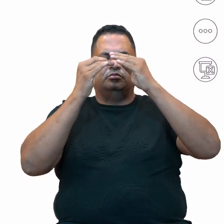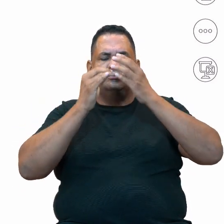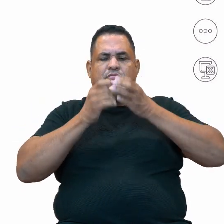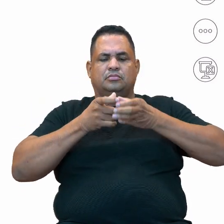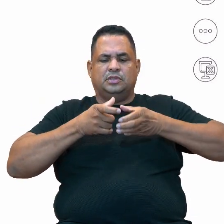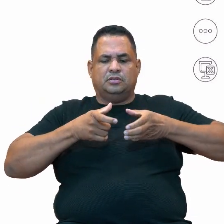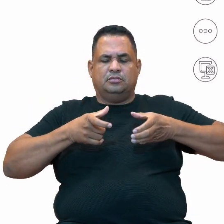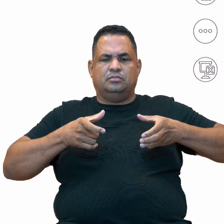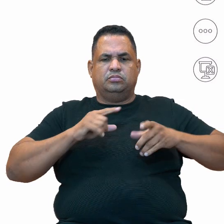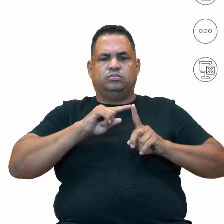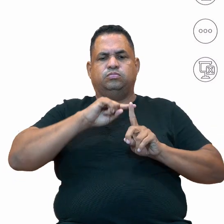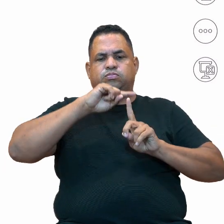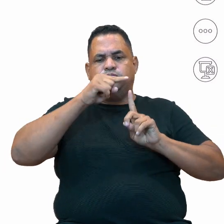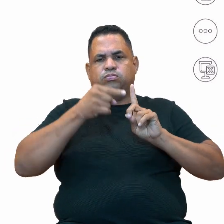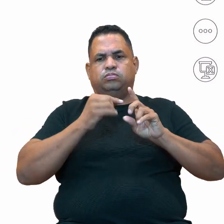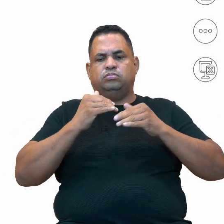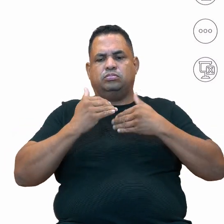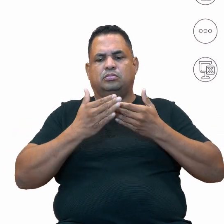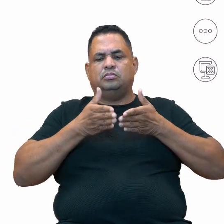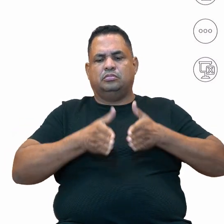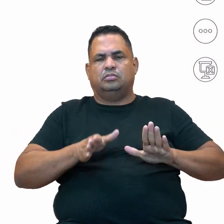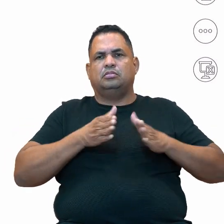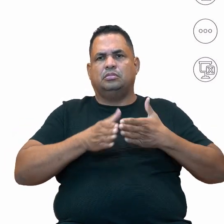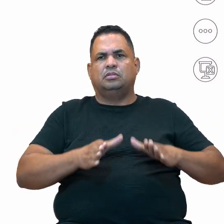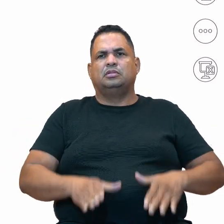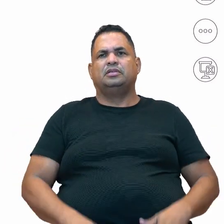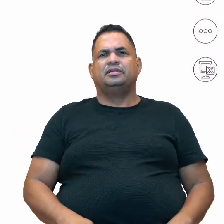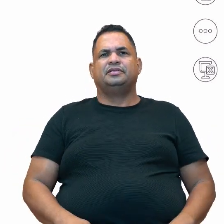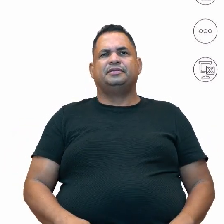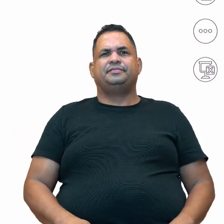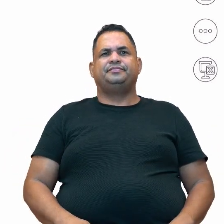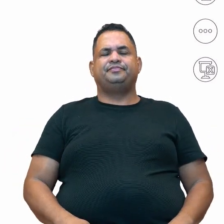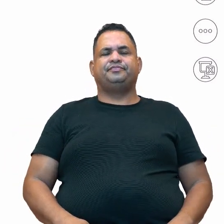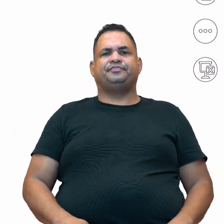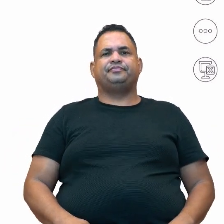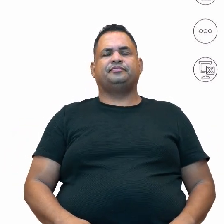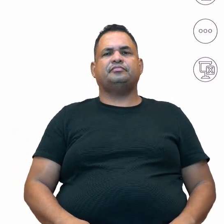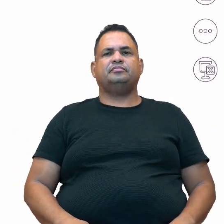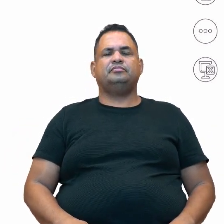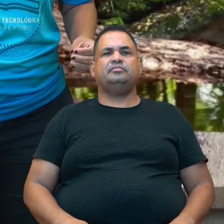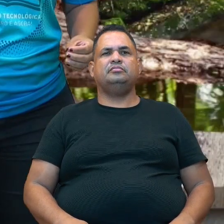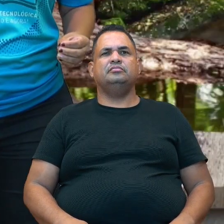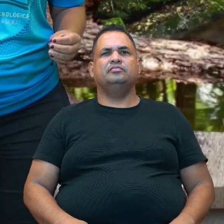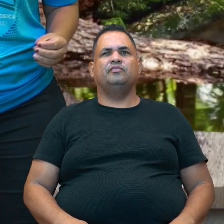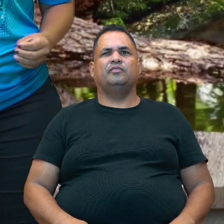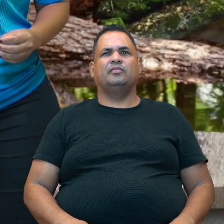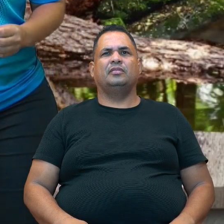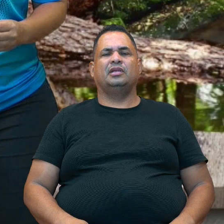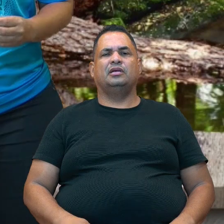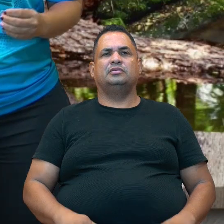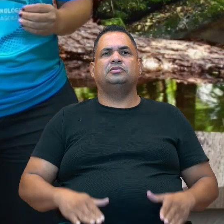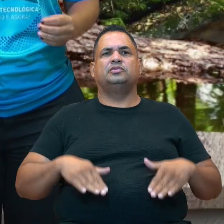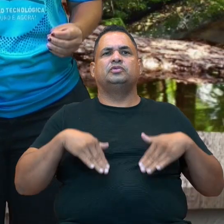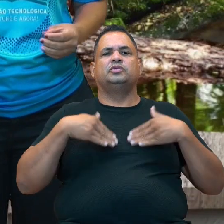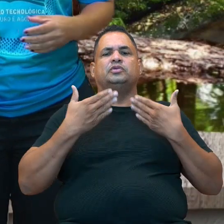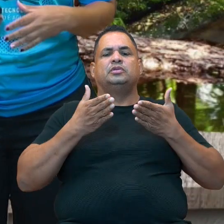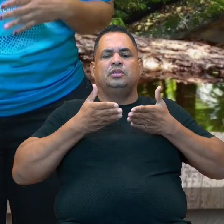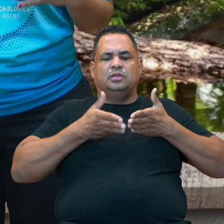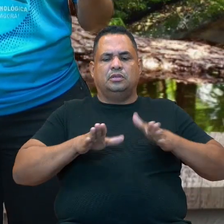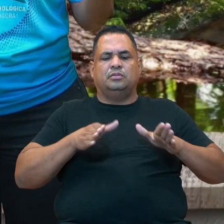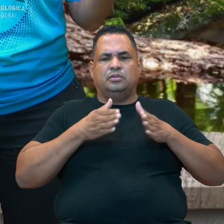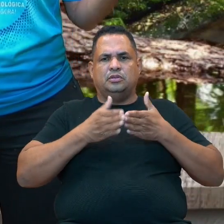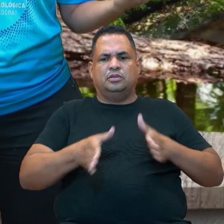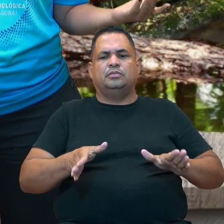fecundação. Tudo bem? Então, quando a gente fala, aqui para mim, quando a gente fala de reprodução assexuada, o que